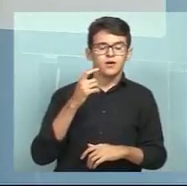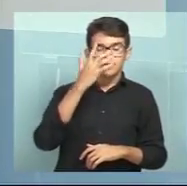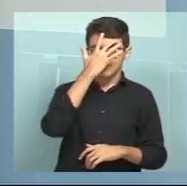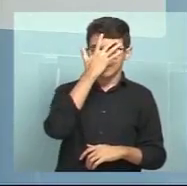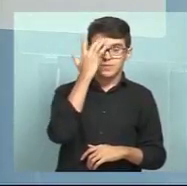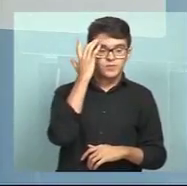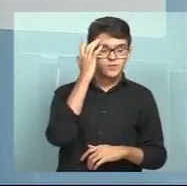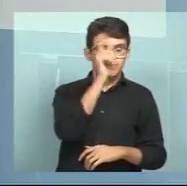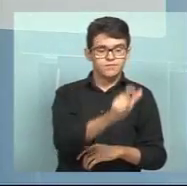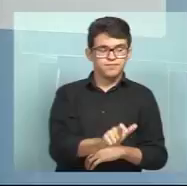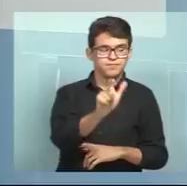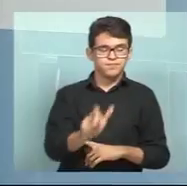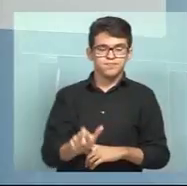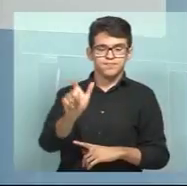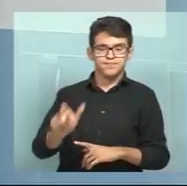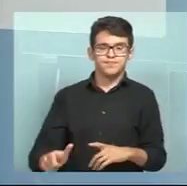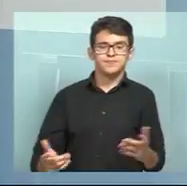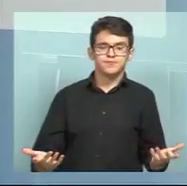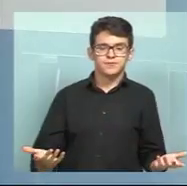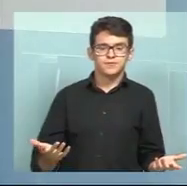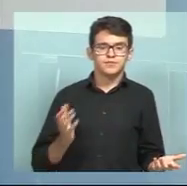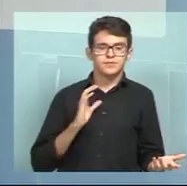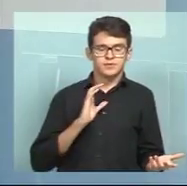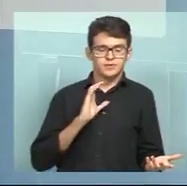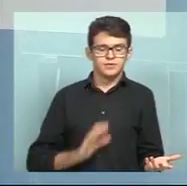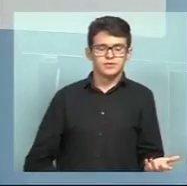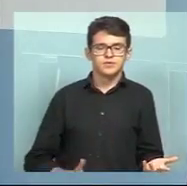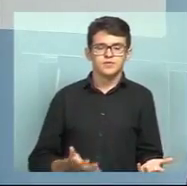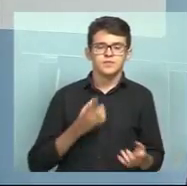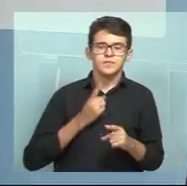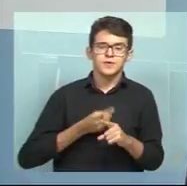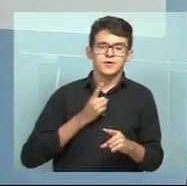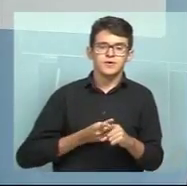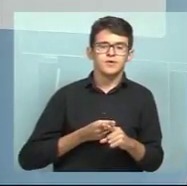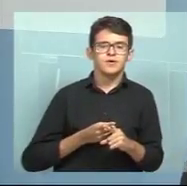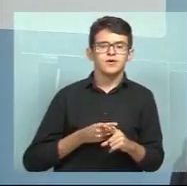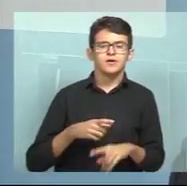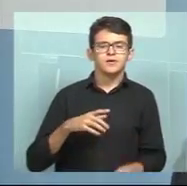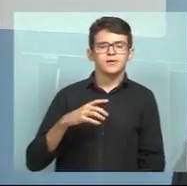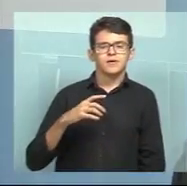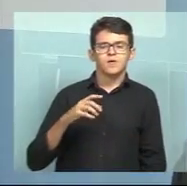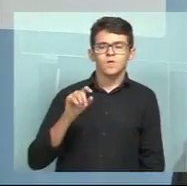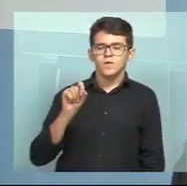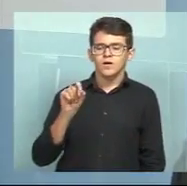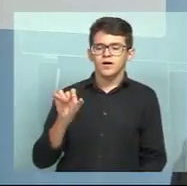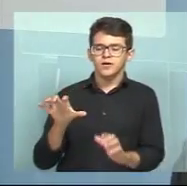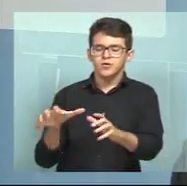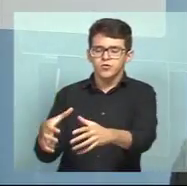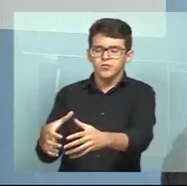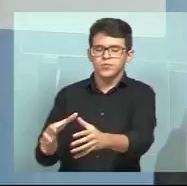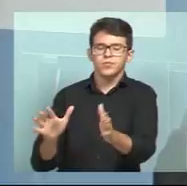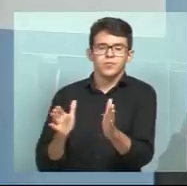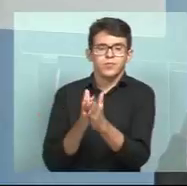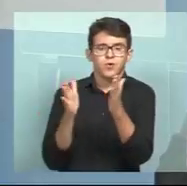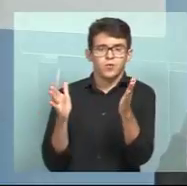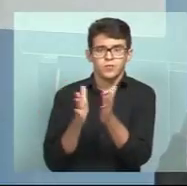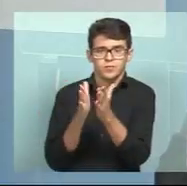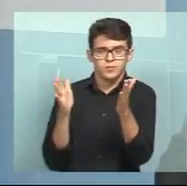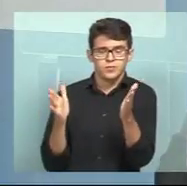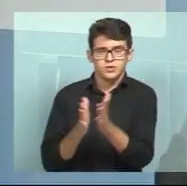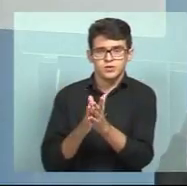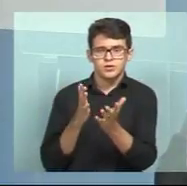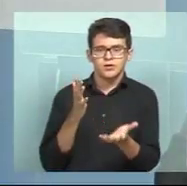fico revoltado quando usam população pobre, desinformada, como massa de manobra para